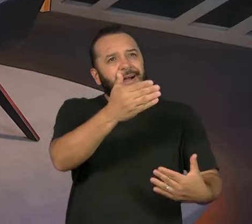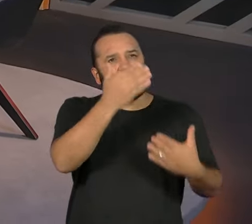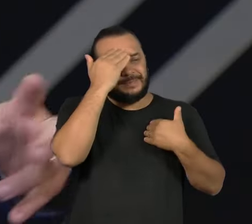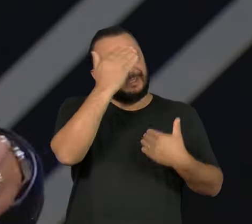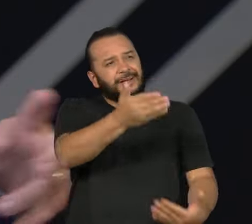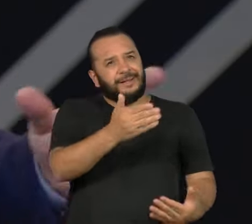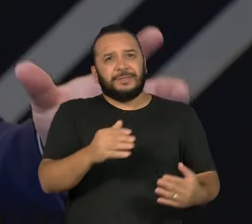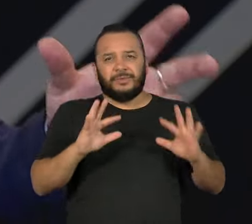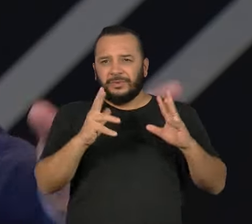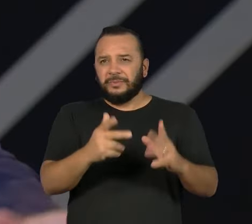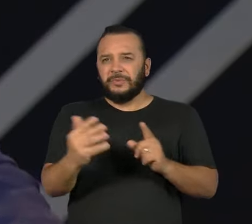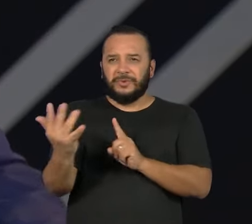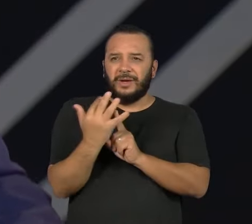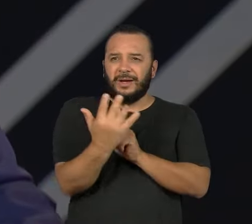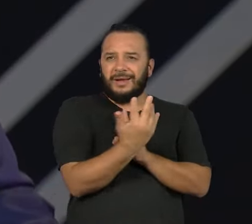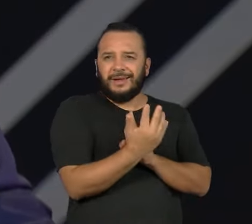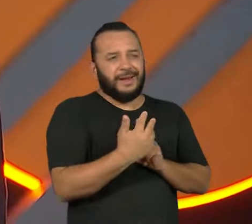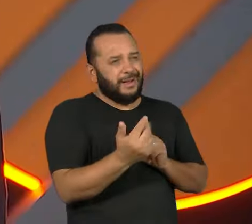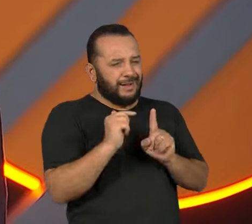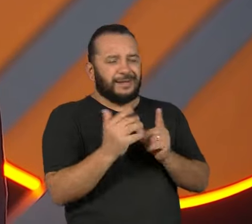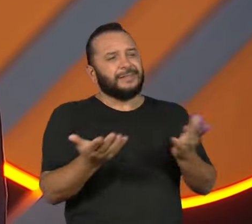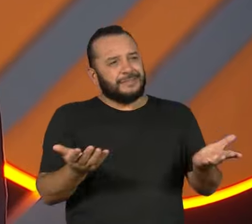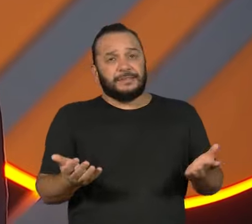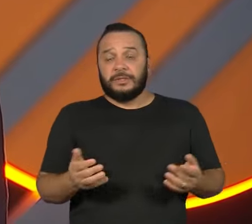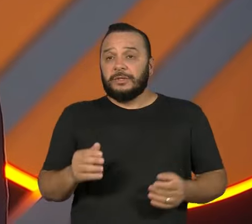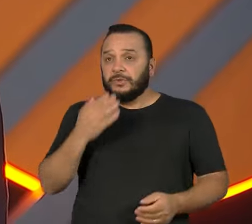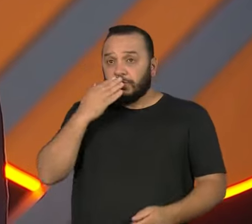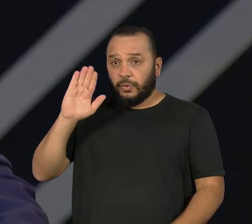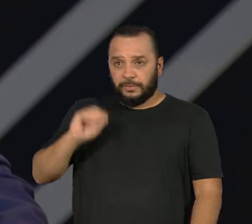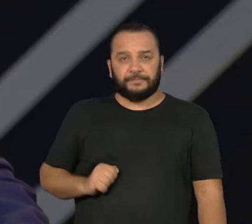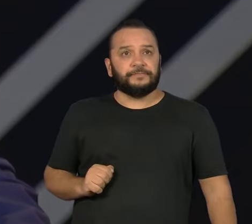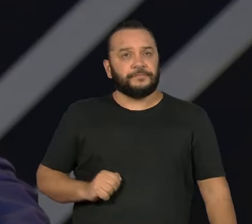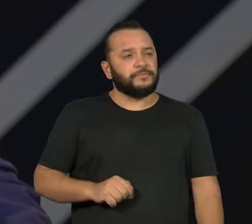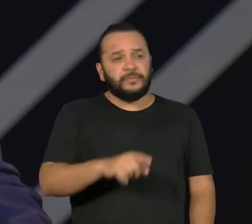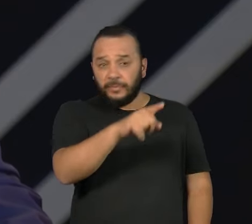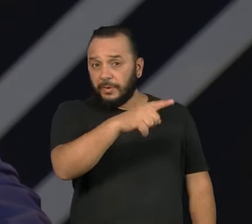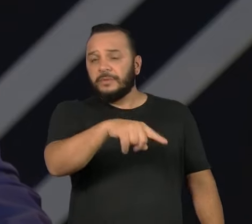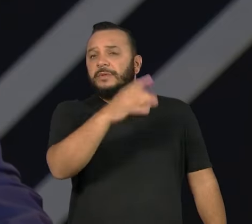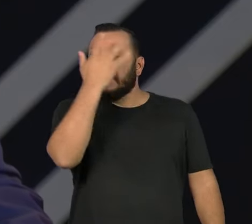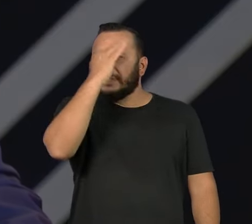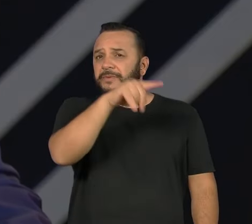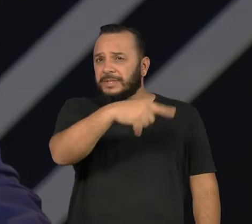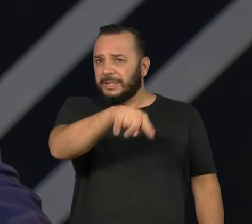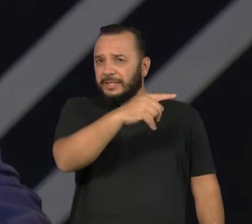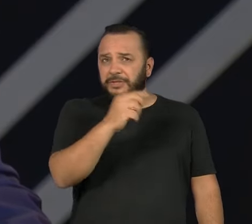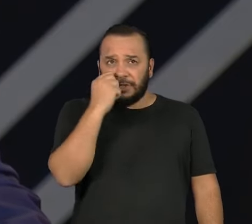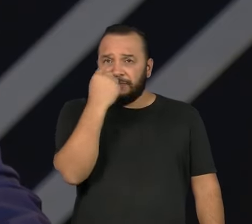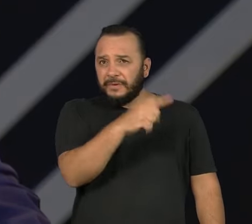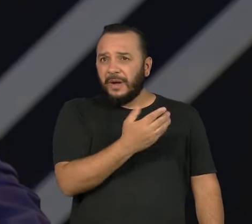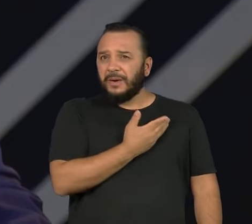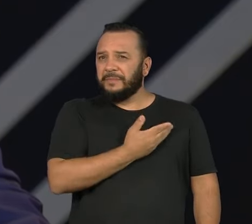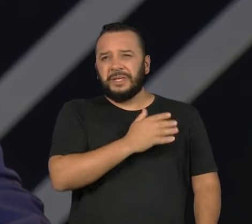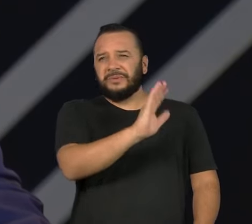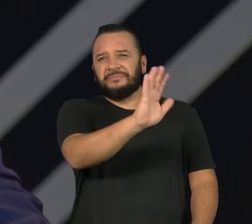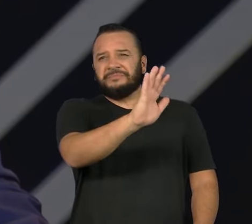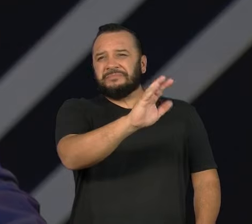A turma toda lá, Hilton Marques, tá? Max Nunes. Tá? Aí o Jô chegou e falou assim: olha, eu não sei se vocês, falando pros outros, né? Se vocês já viram algum amigo, tal, não sei o quê,